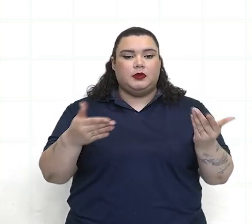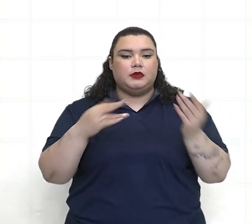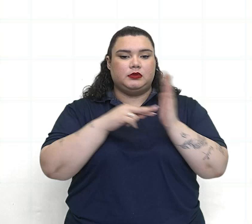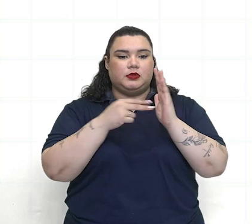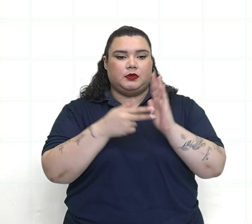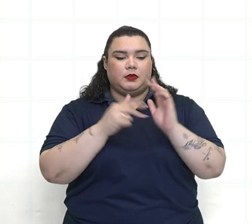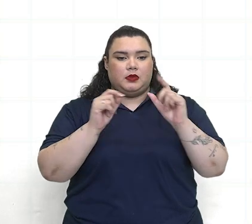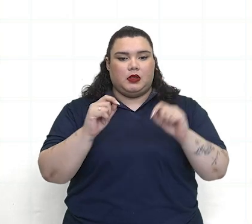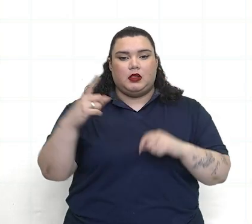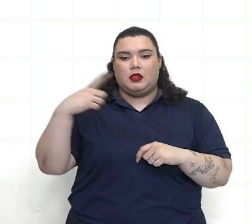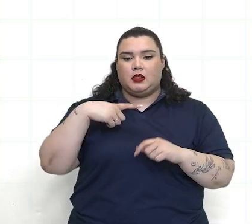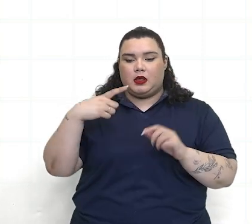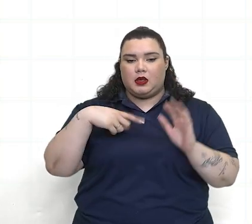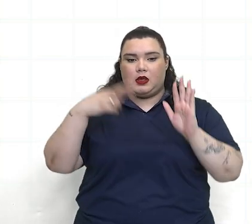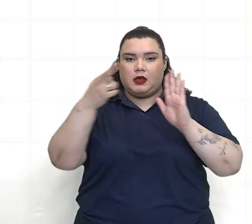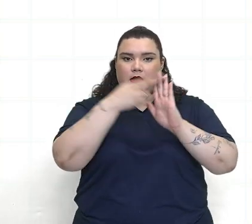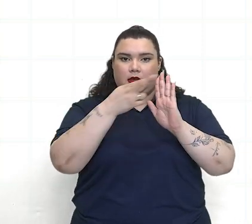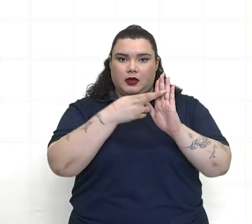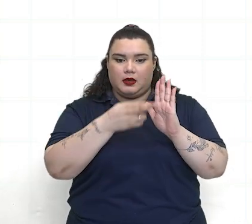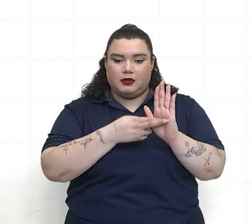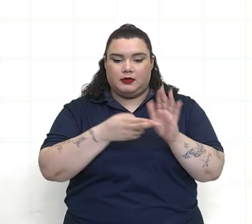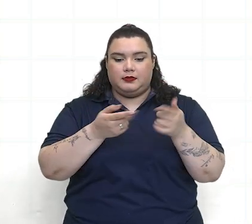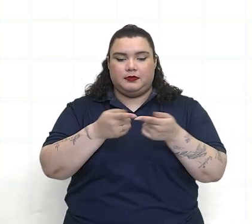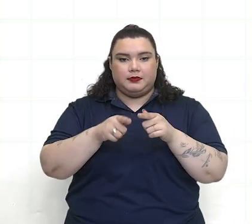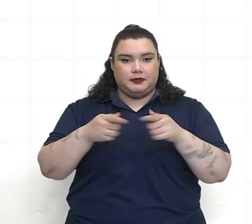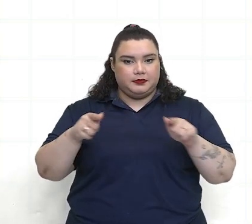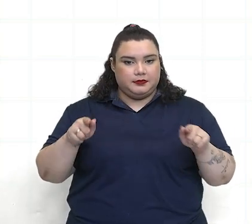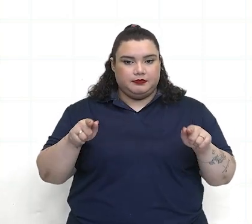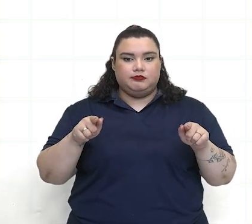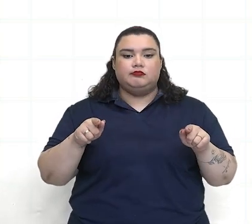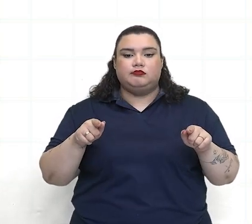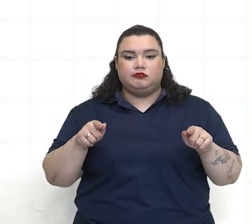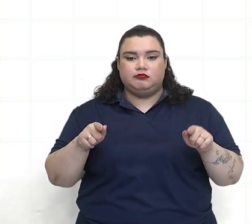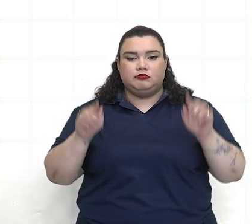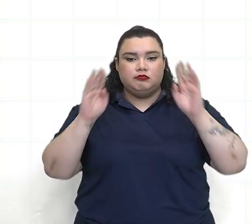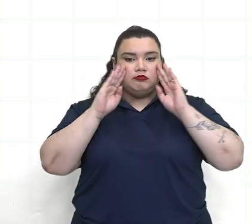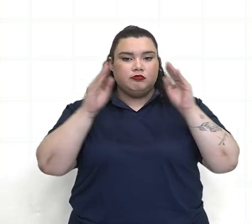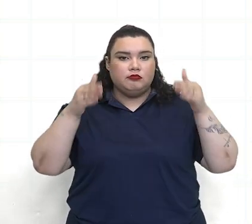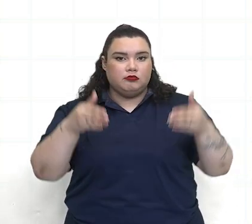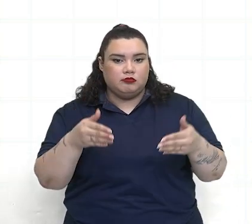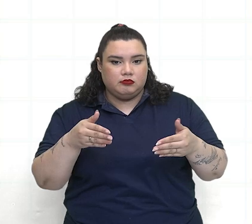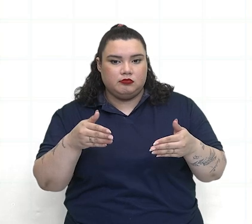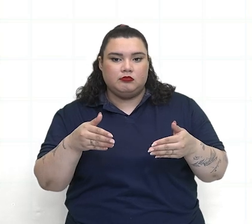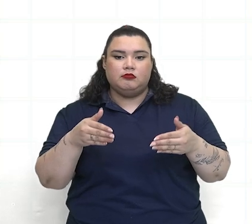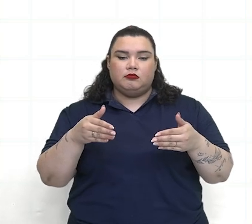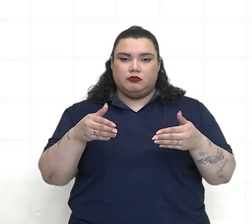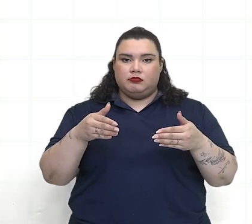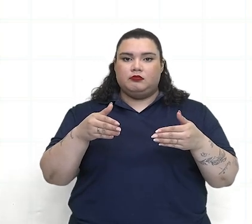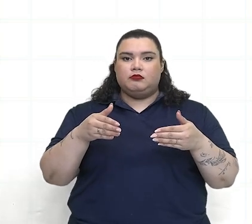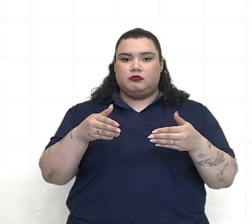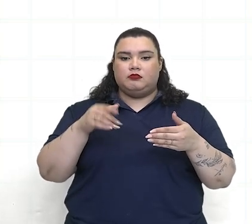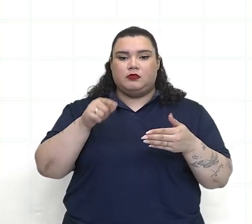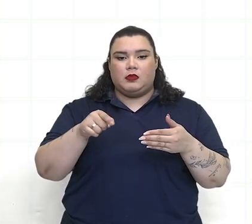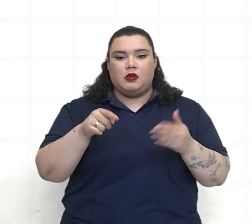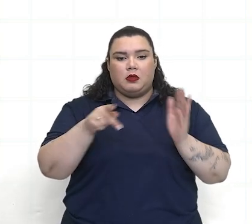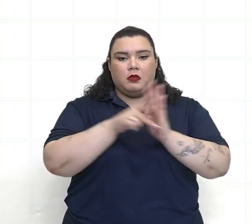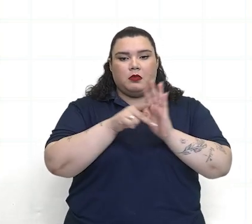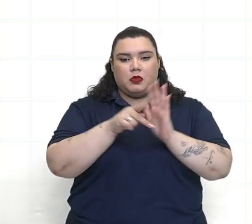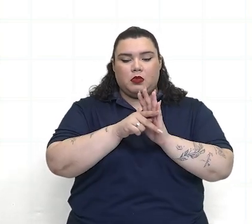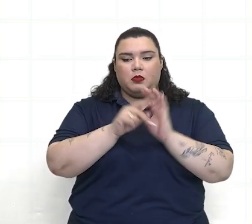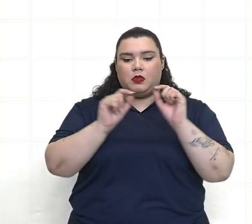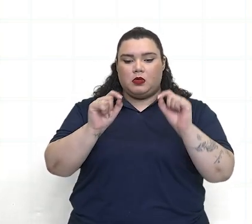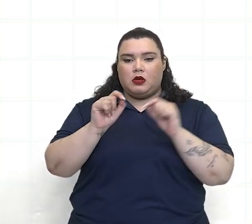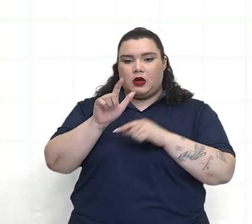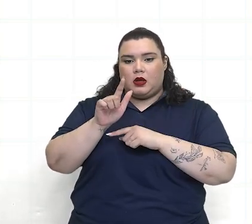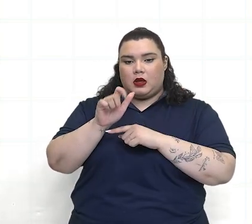seja, existem regras gramaticais que são específicas para a